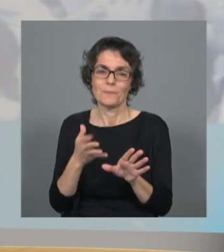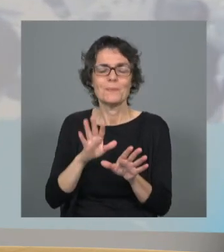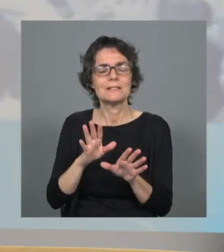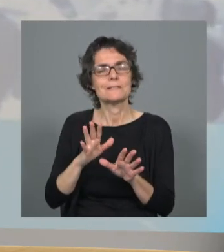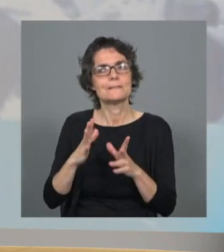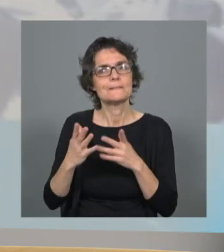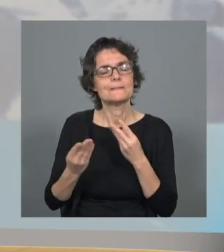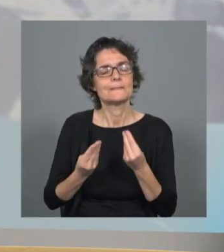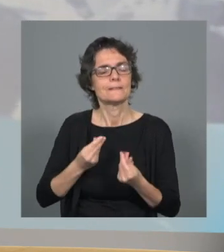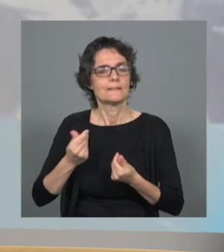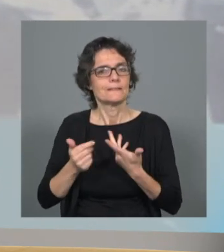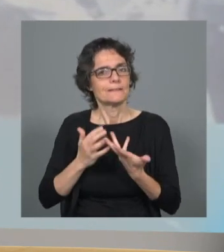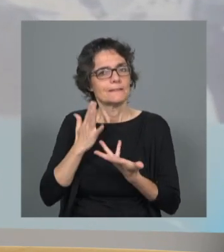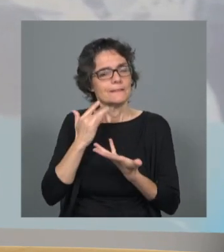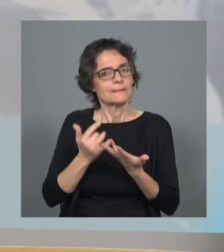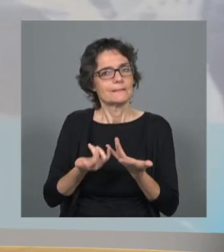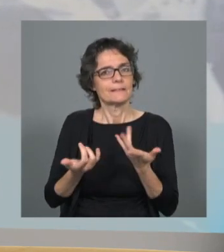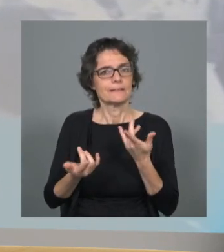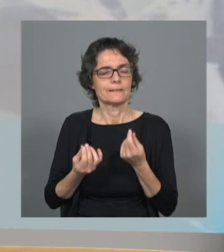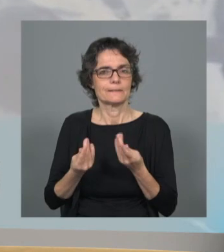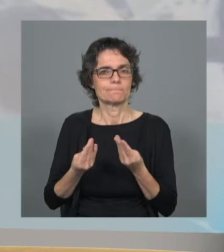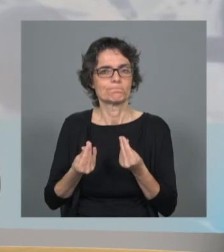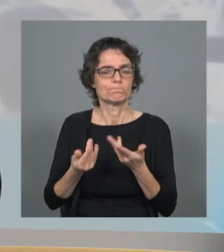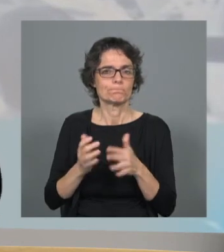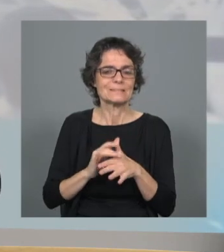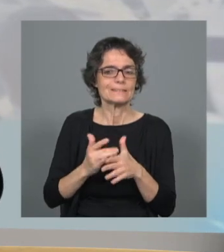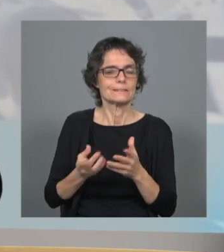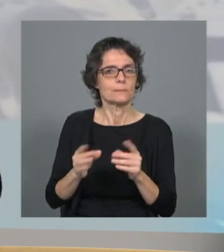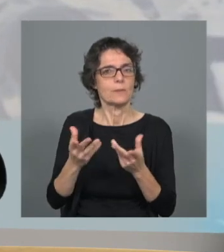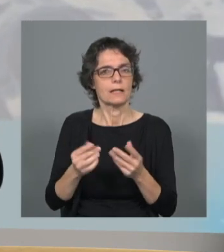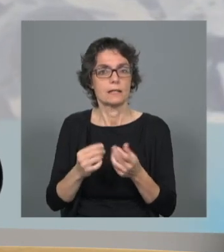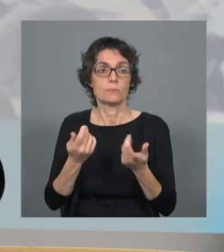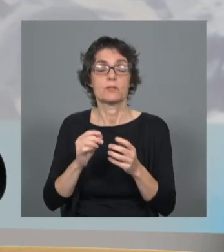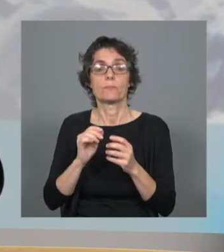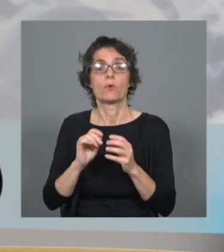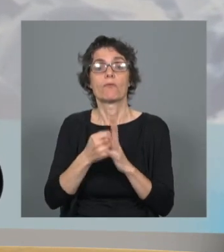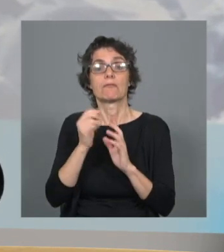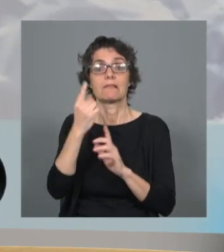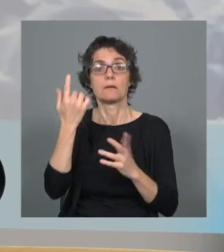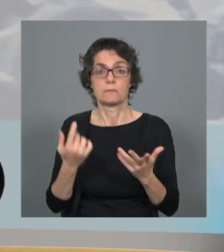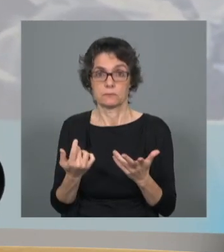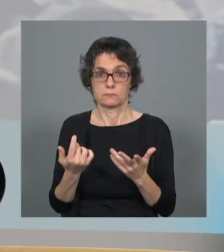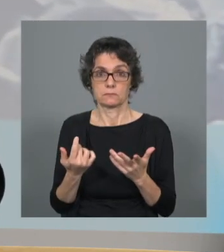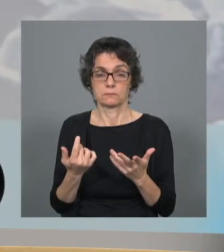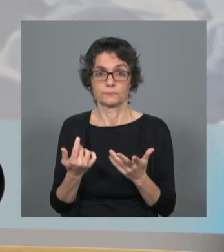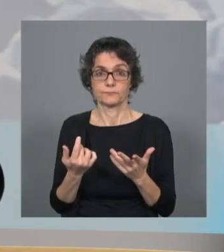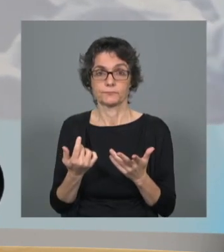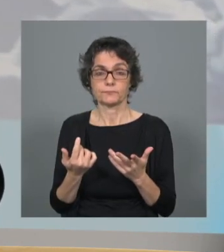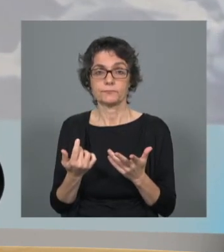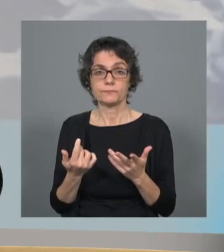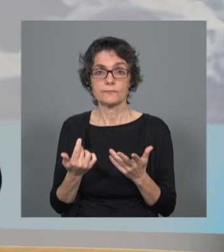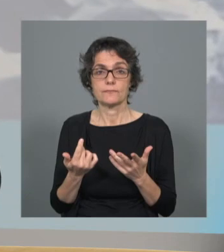tentar que sejam feitos mais testes rápidos, por exemplo, à entrada